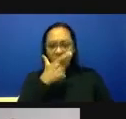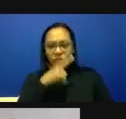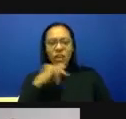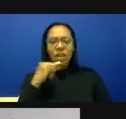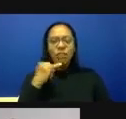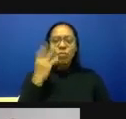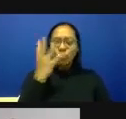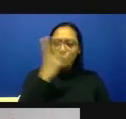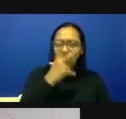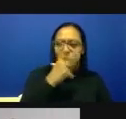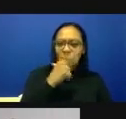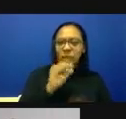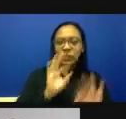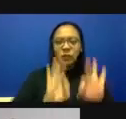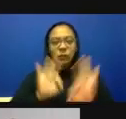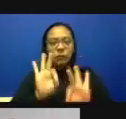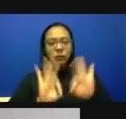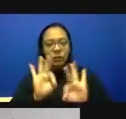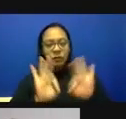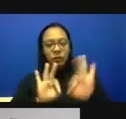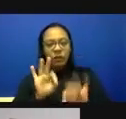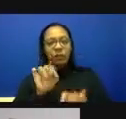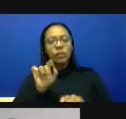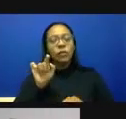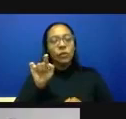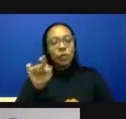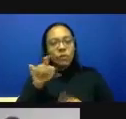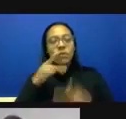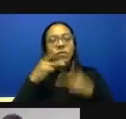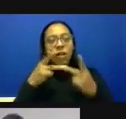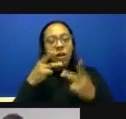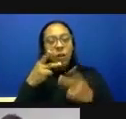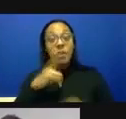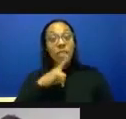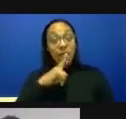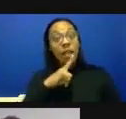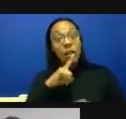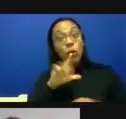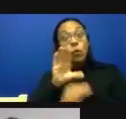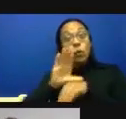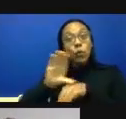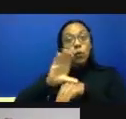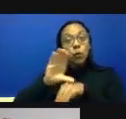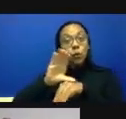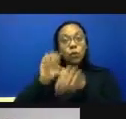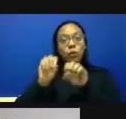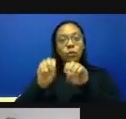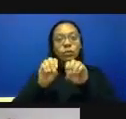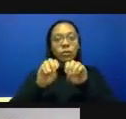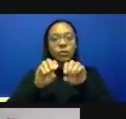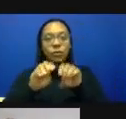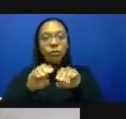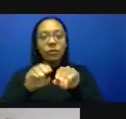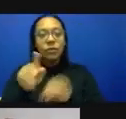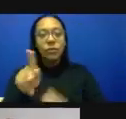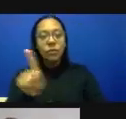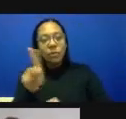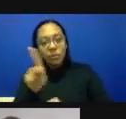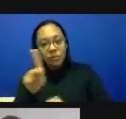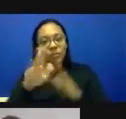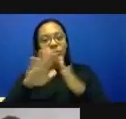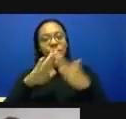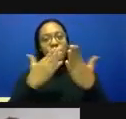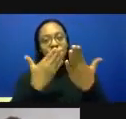sentidos, inclusive nesse, né, que você comentou que também há uma capacitação dos professores, das escolas, para